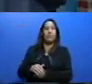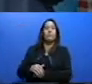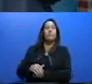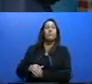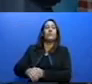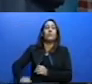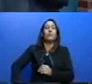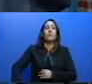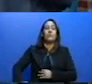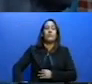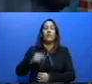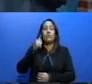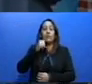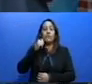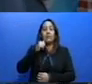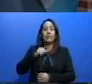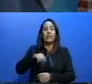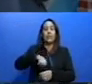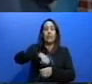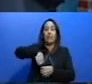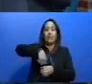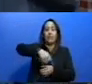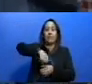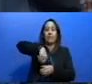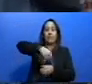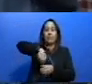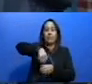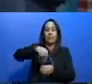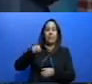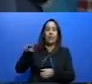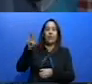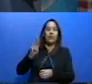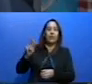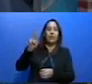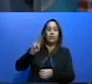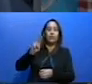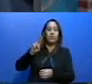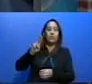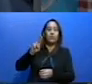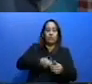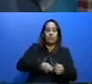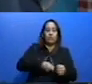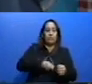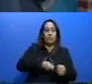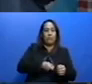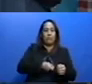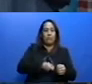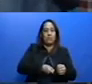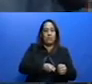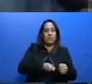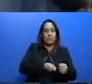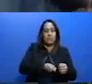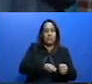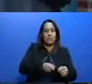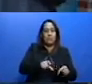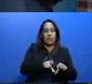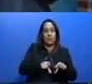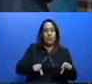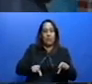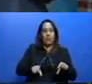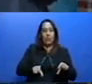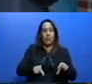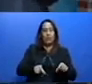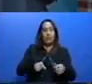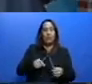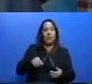ó, dá para ver que ela está cozinhando e aqui ela usa uma frigideira com um cabo aqui protegido. Aqui